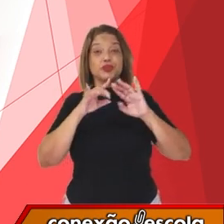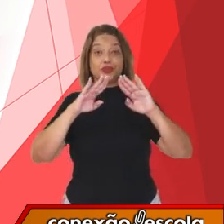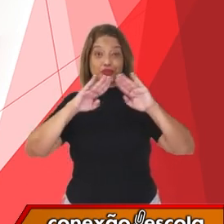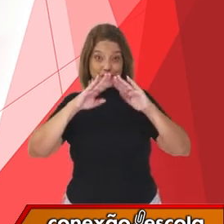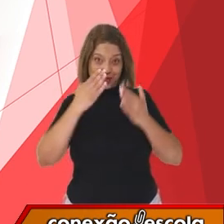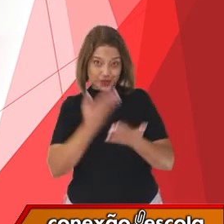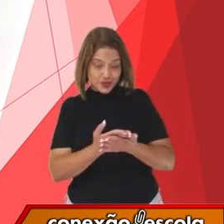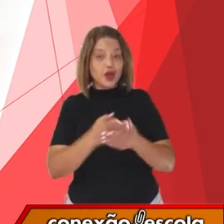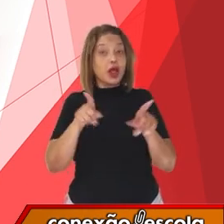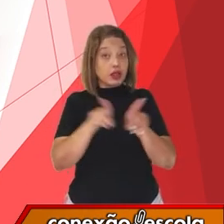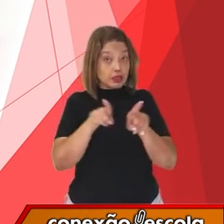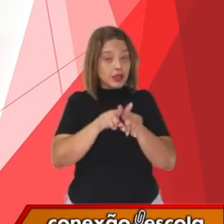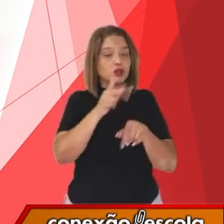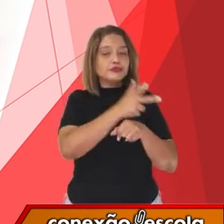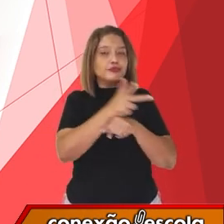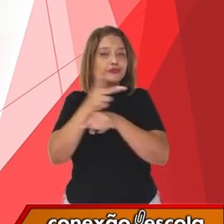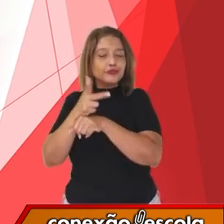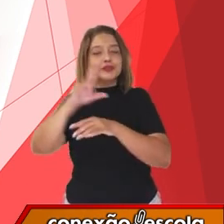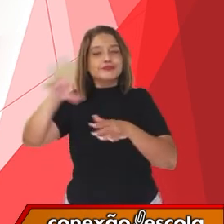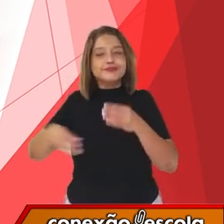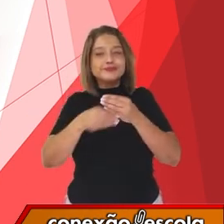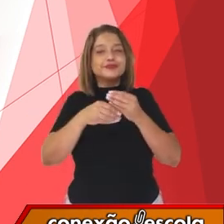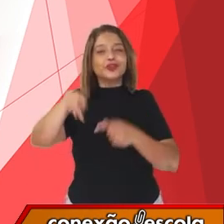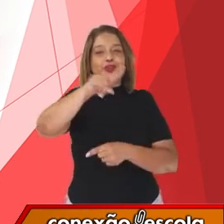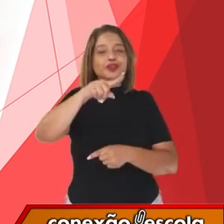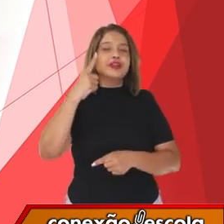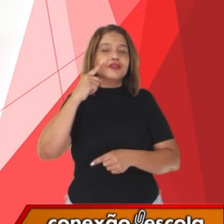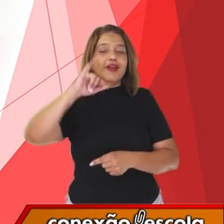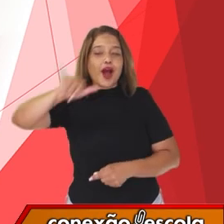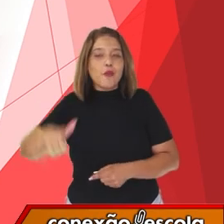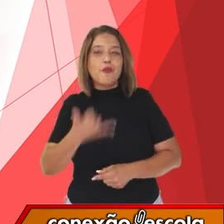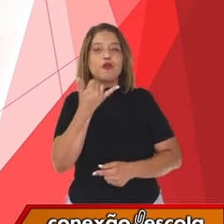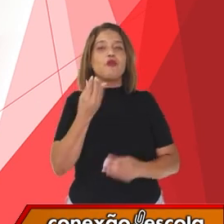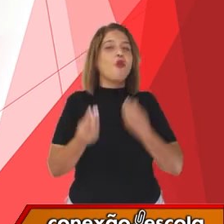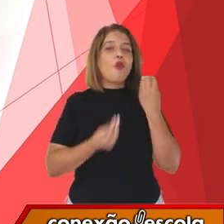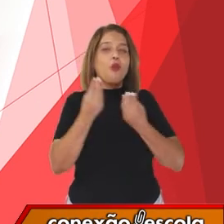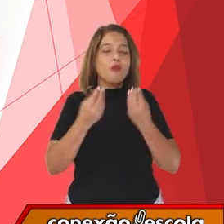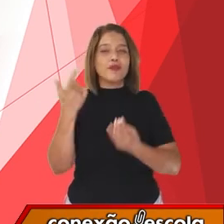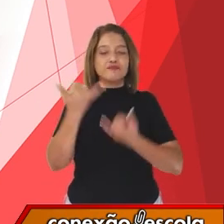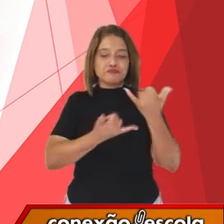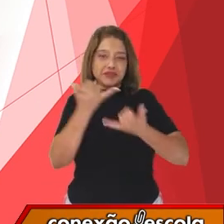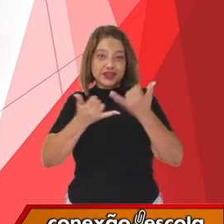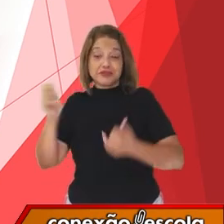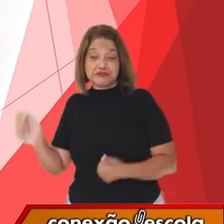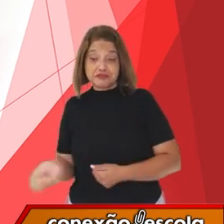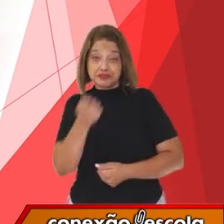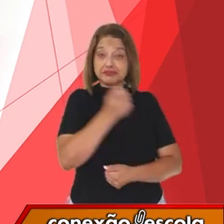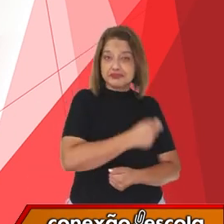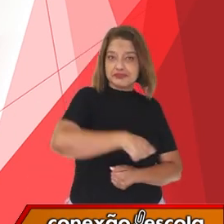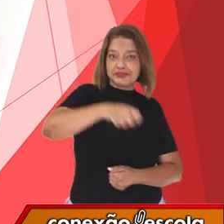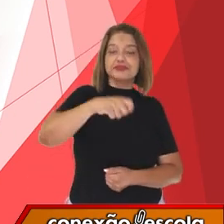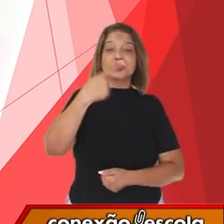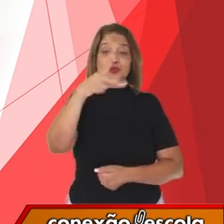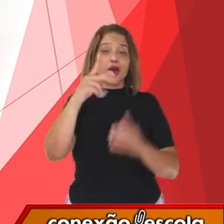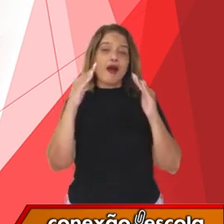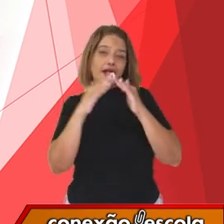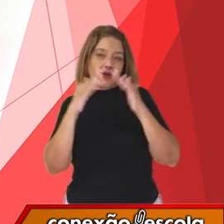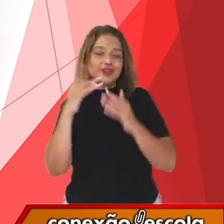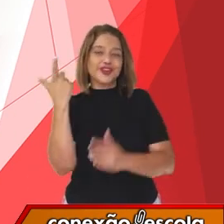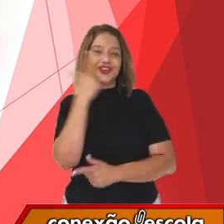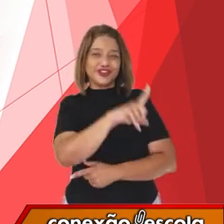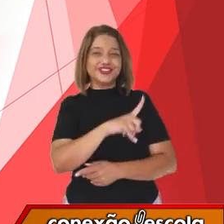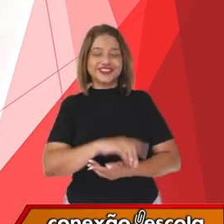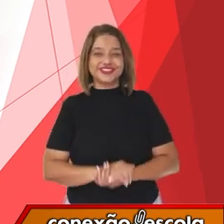nós temos também um vídeo adicional de como improvisar uma atividade de tênis com material alternativo que você tem aí na sua